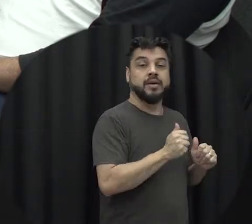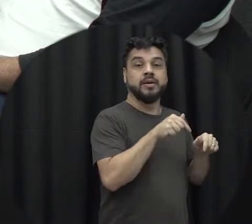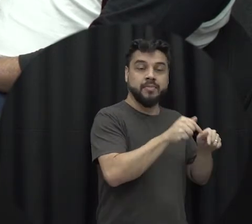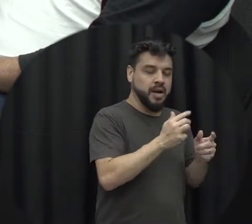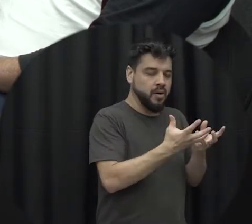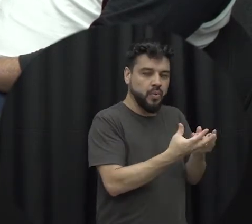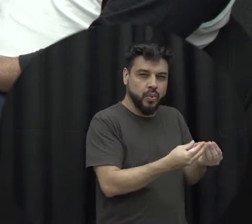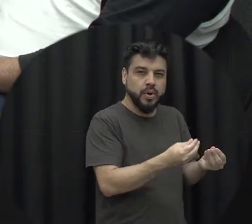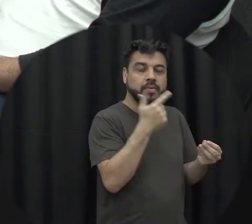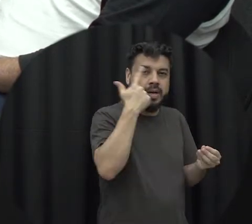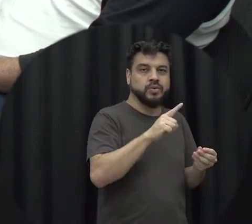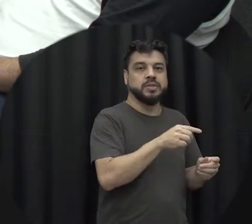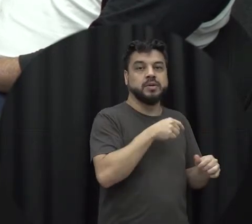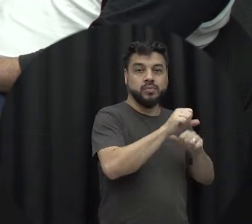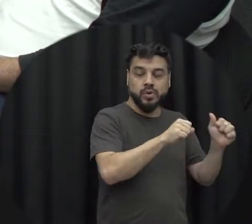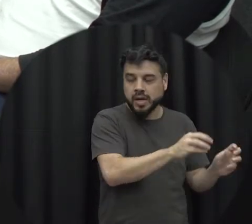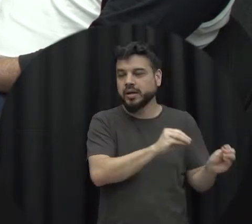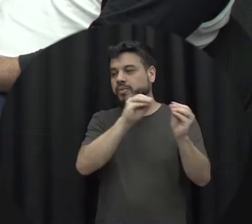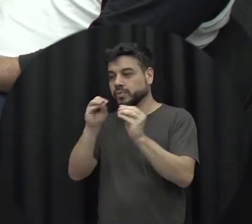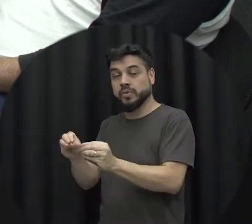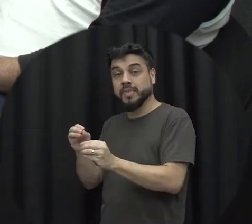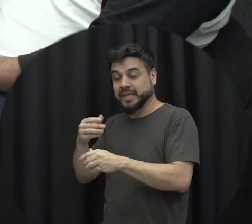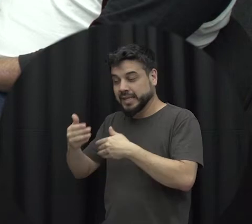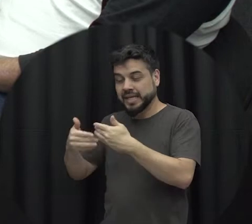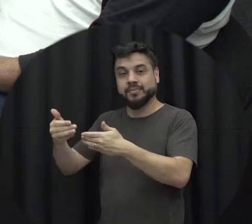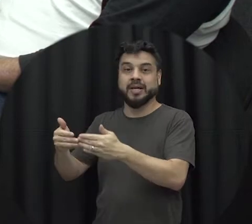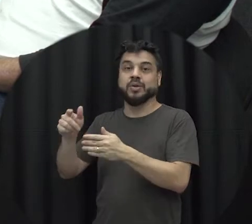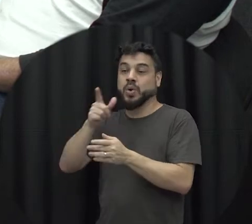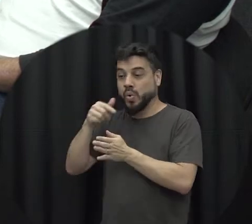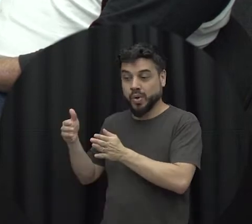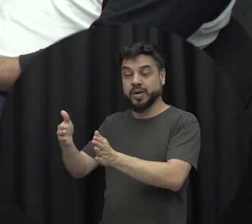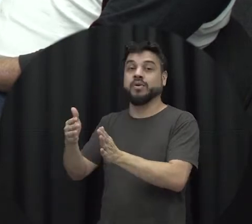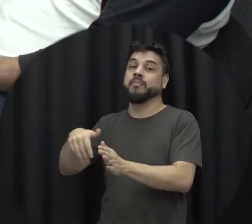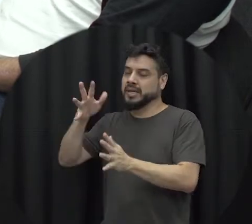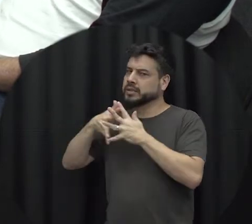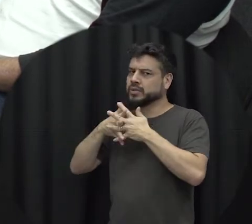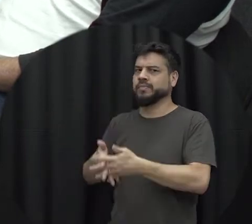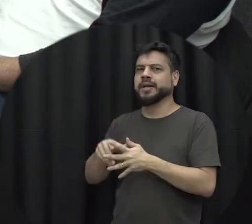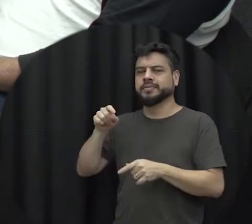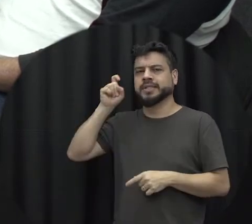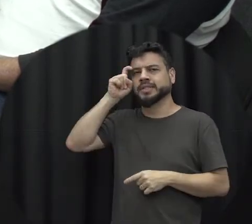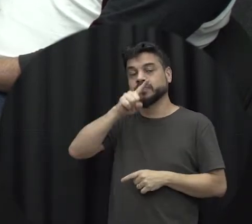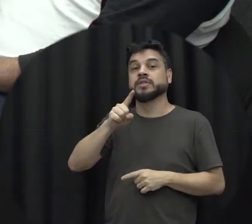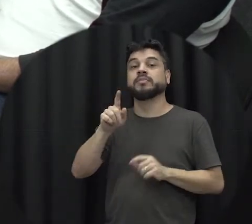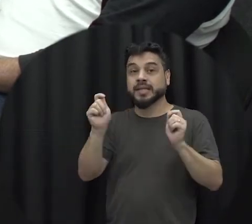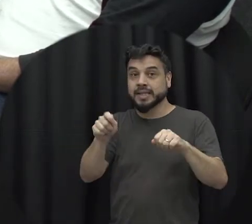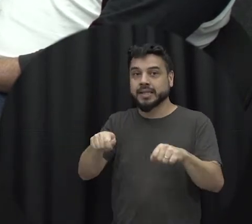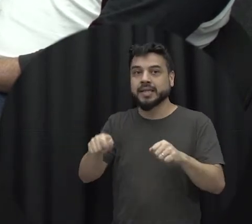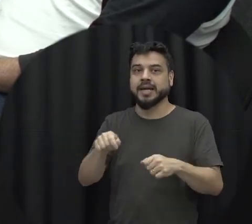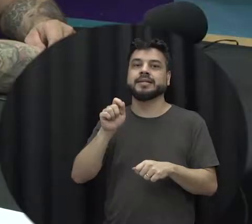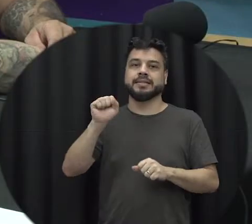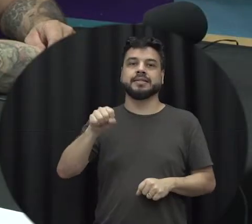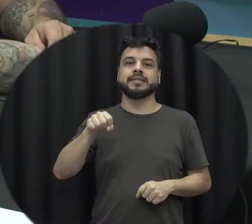presos e a água passa. Mas agora tratar um rio, né, é uma coisa complexa, mas que tem potencial. A